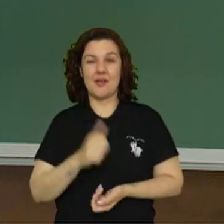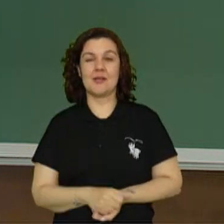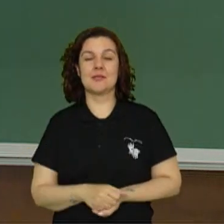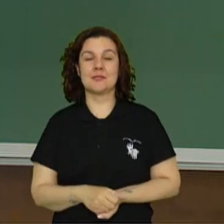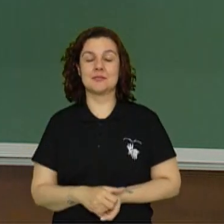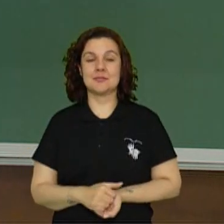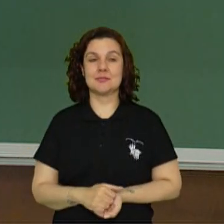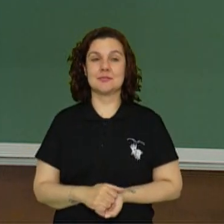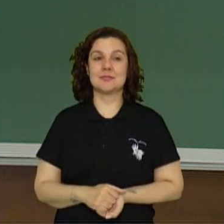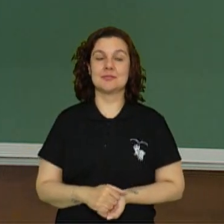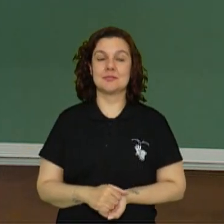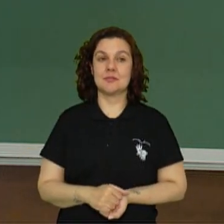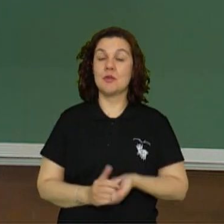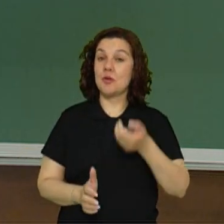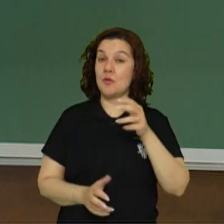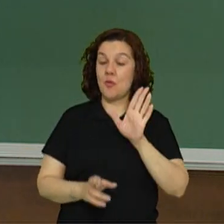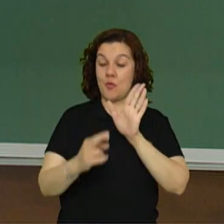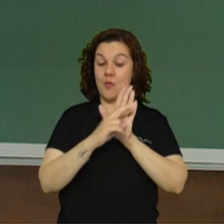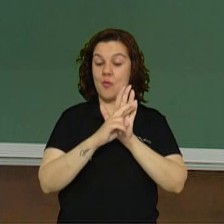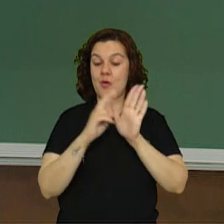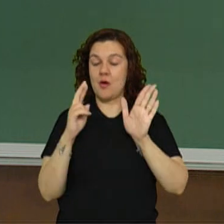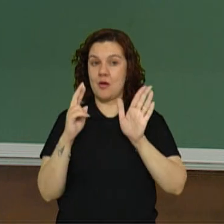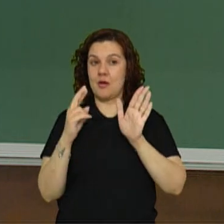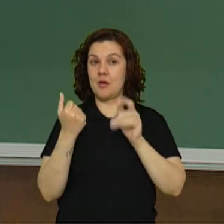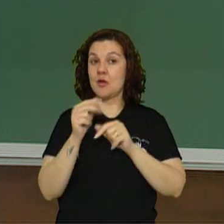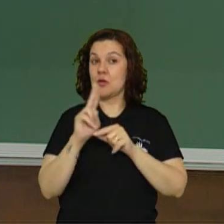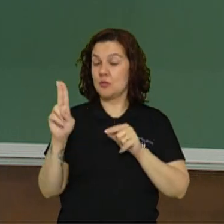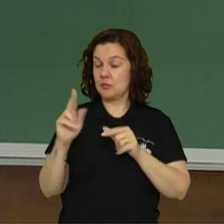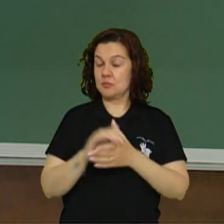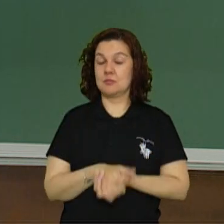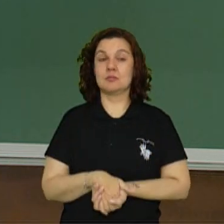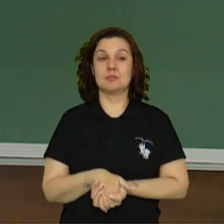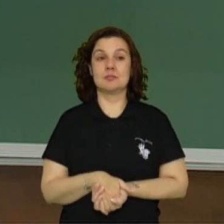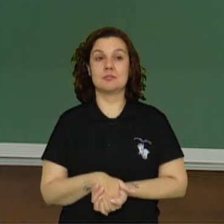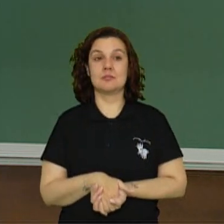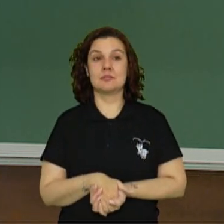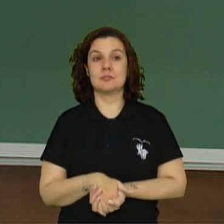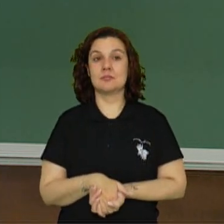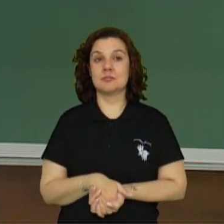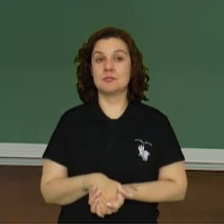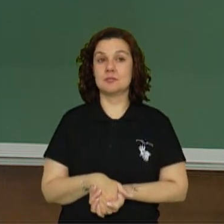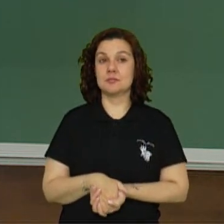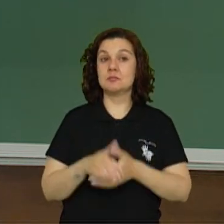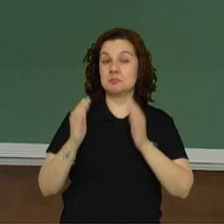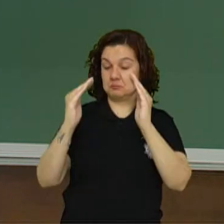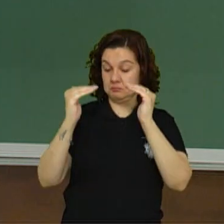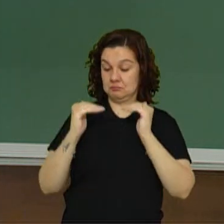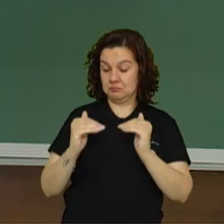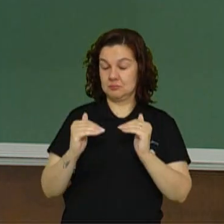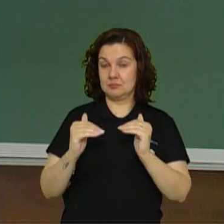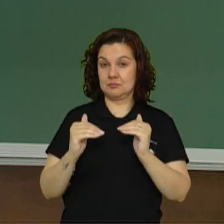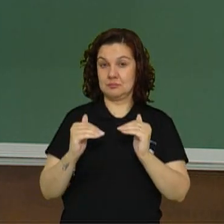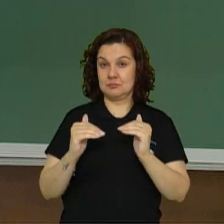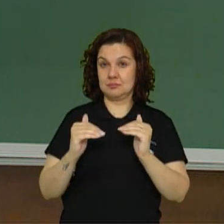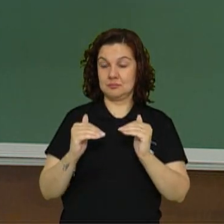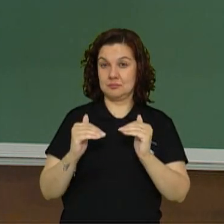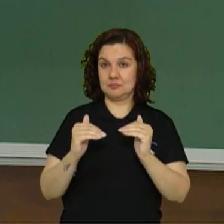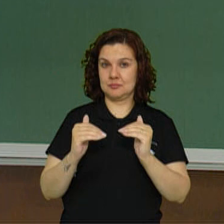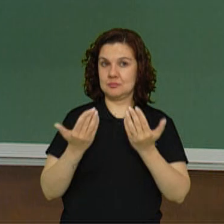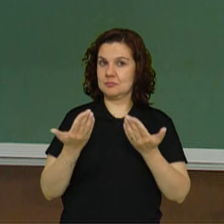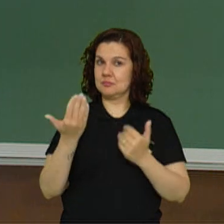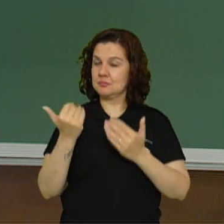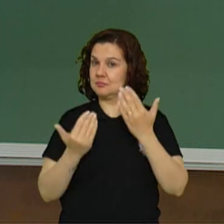você responder. O raio, o nome do elemento é raio. O raio do círculo,